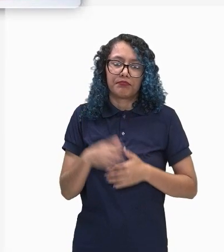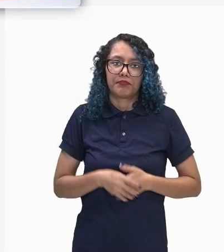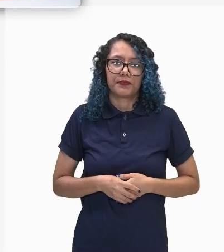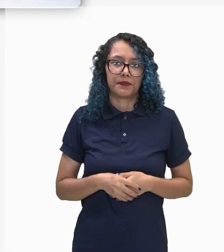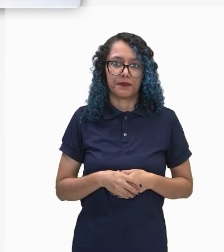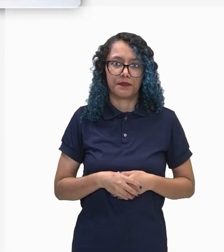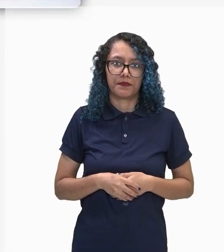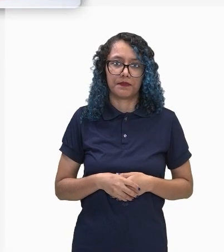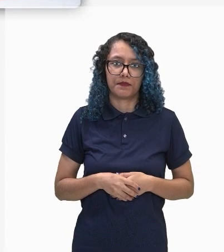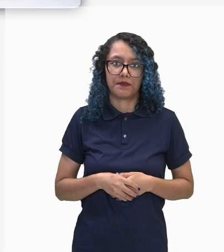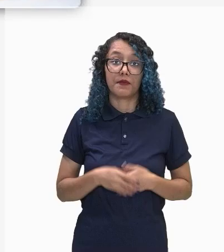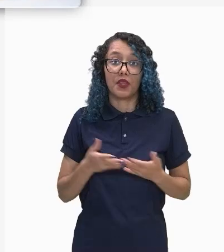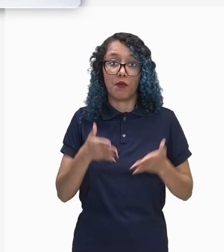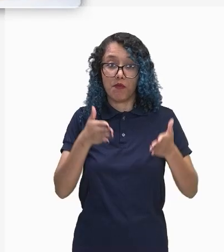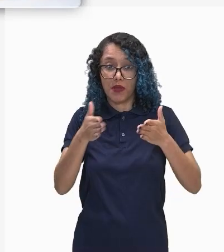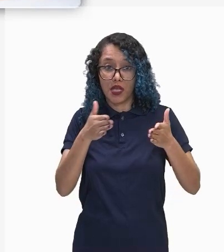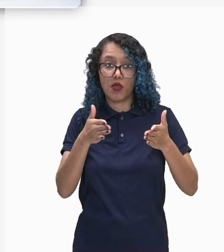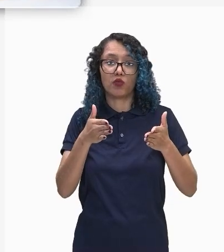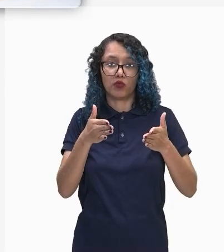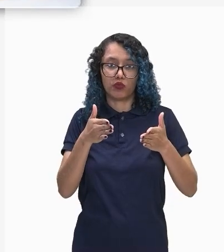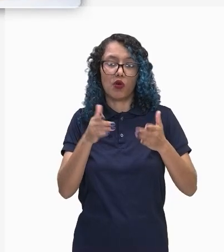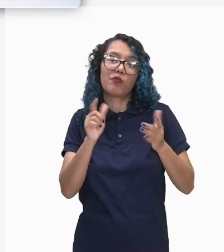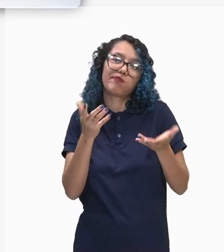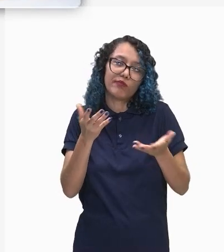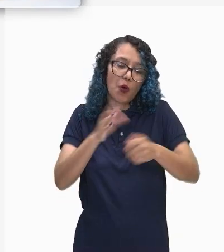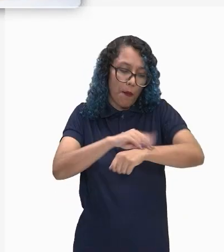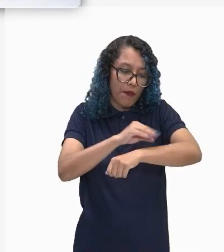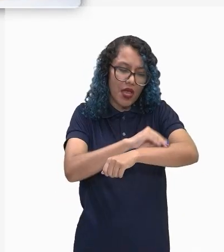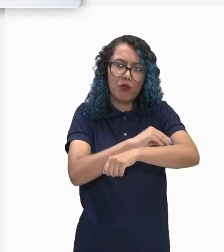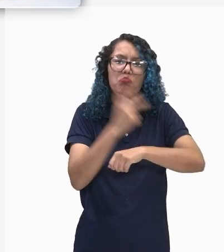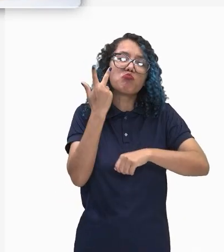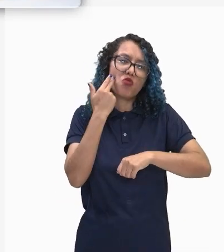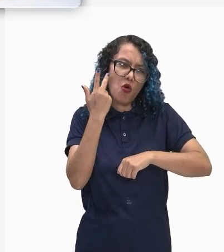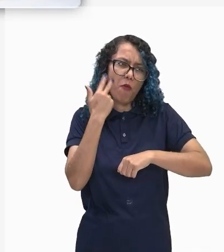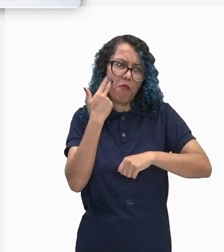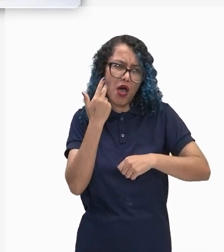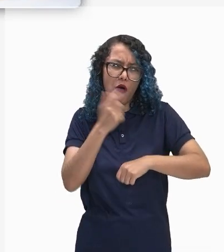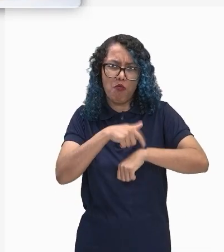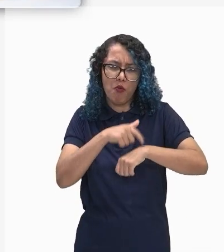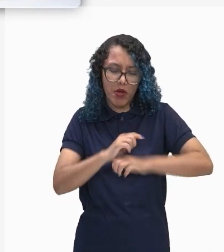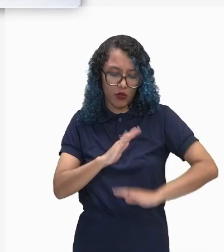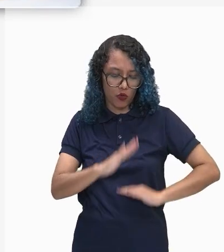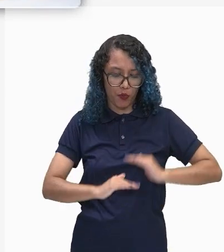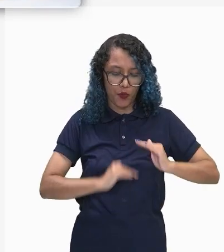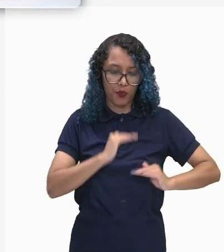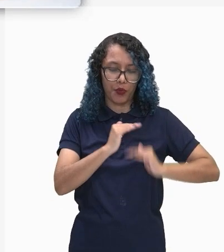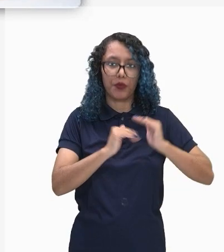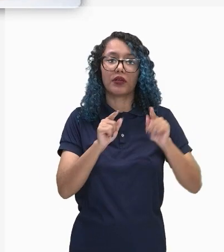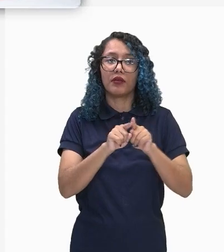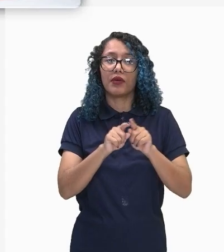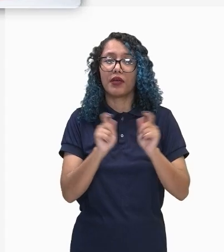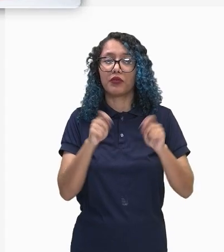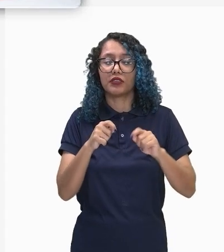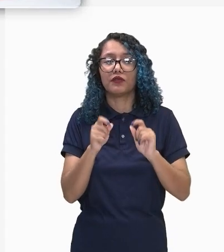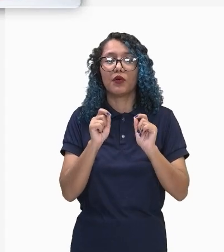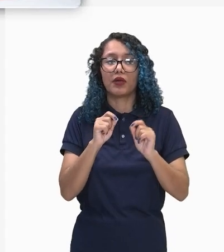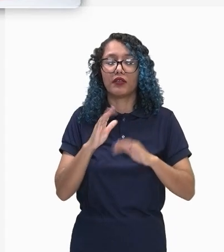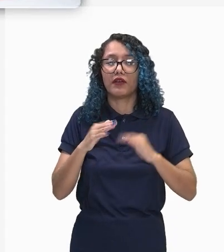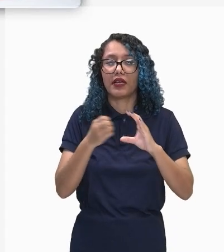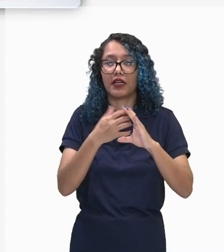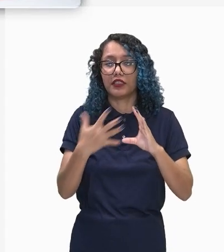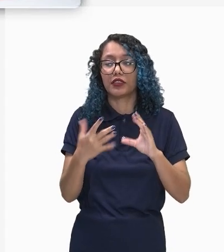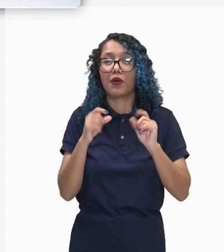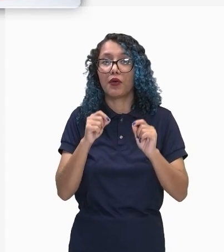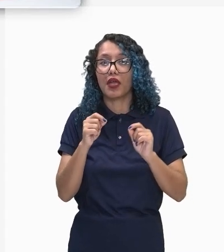Então, os pelos são uma parte normal do crescimento e ajudam a desenvolver características que diferenciam